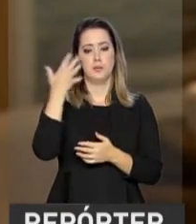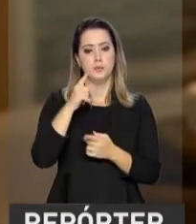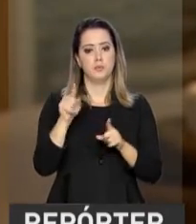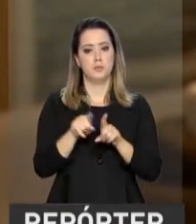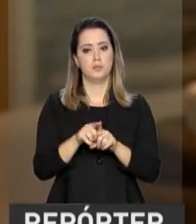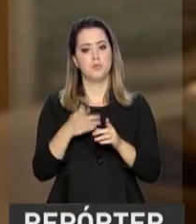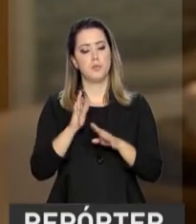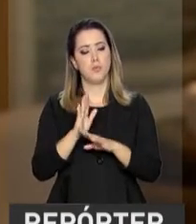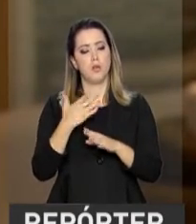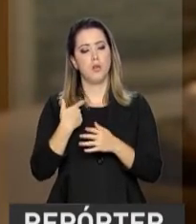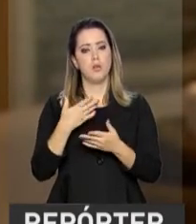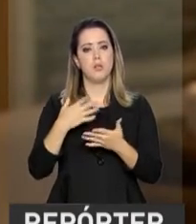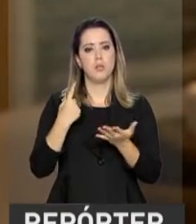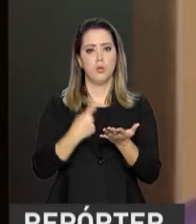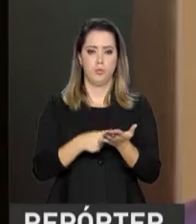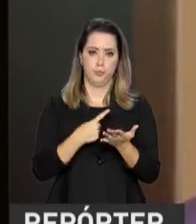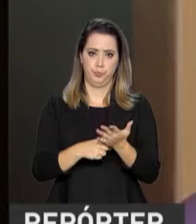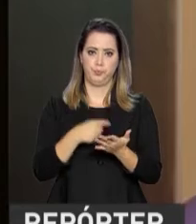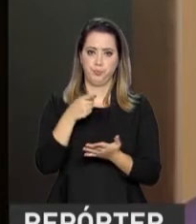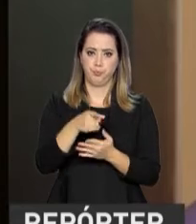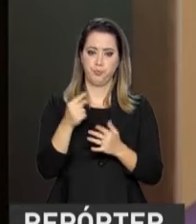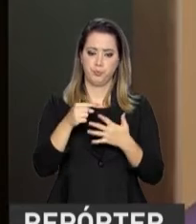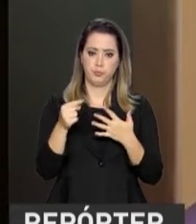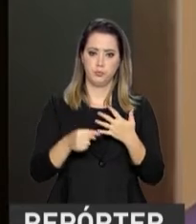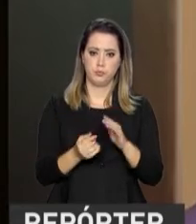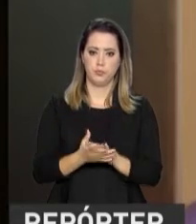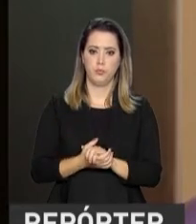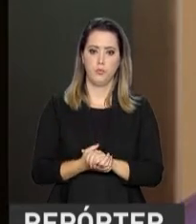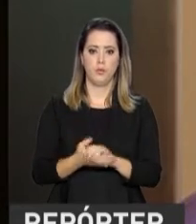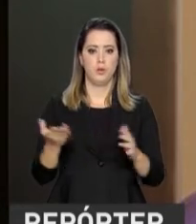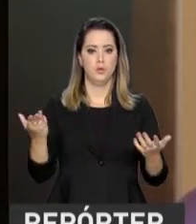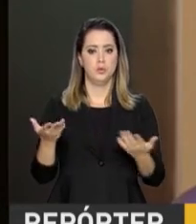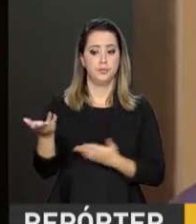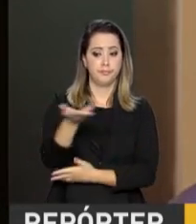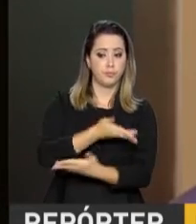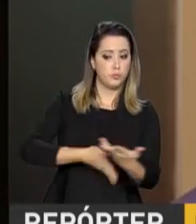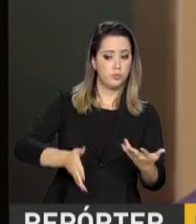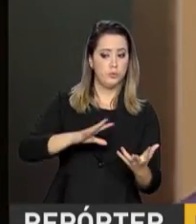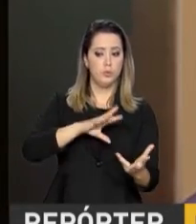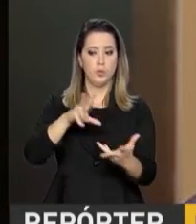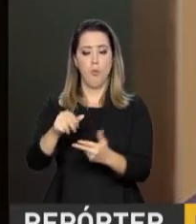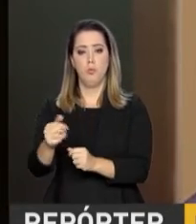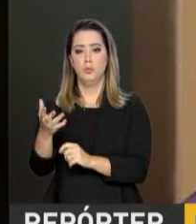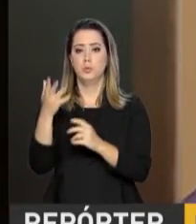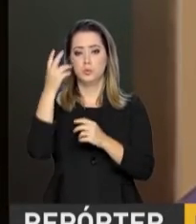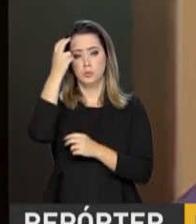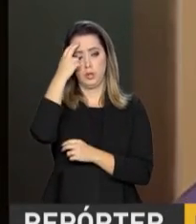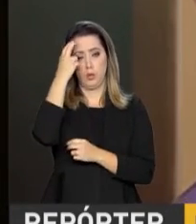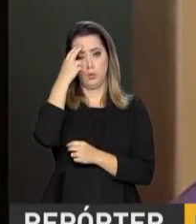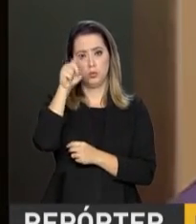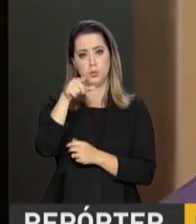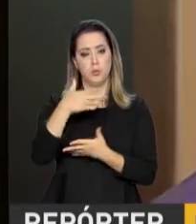e compensar essas medidas. A dinâmica do mundo da cultura, a necessidade de se melhorar a